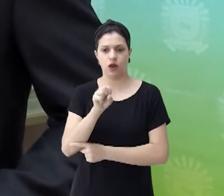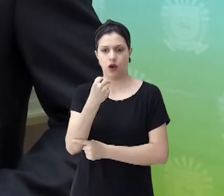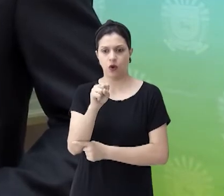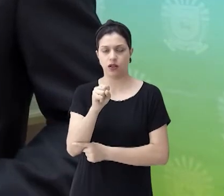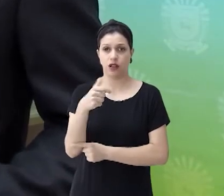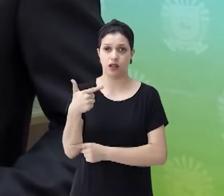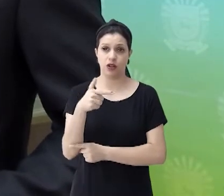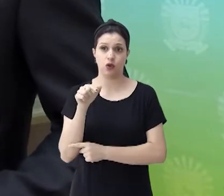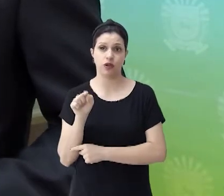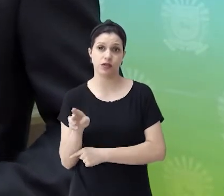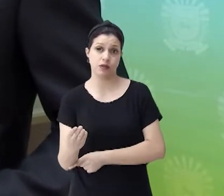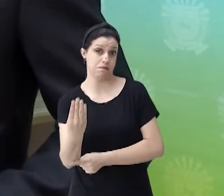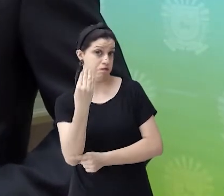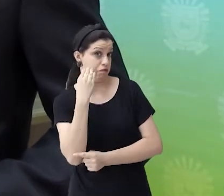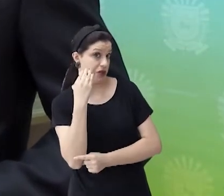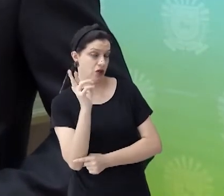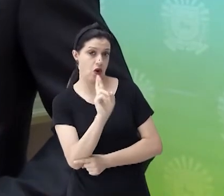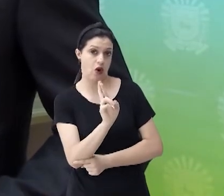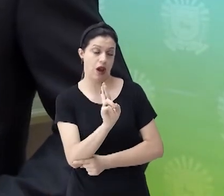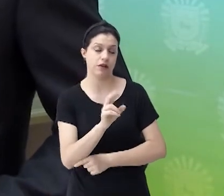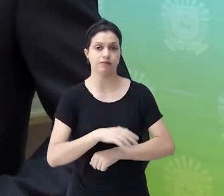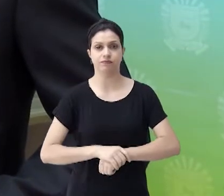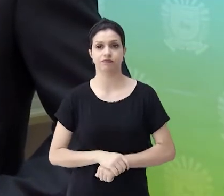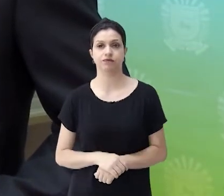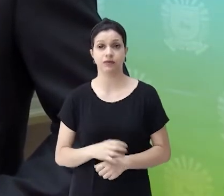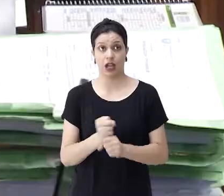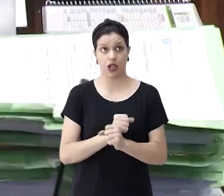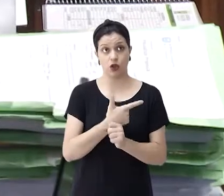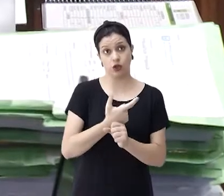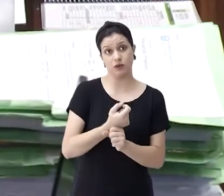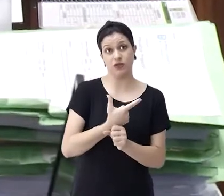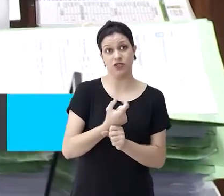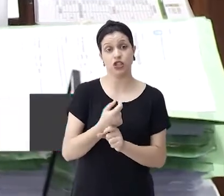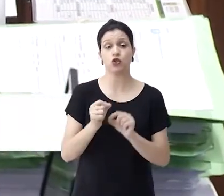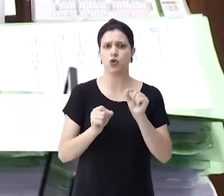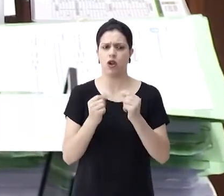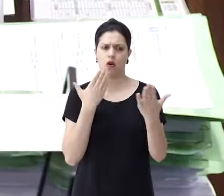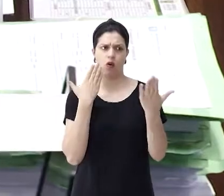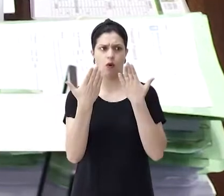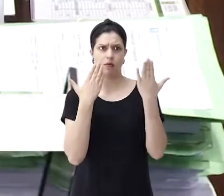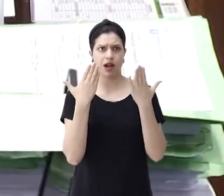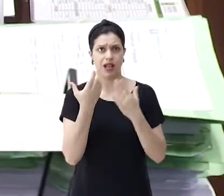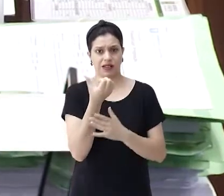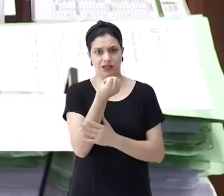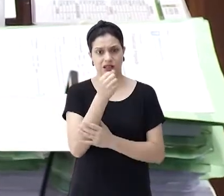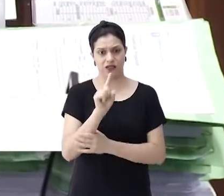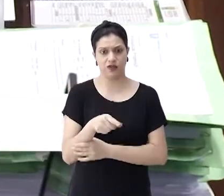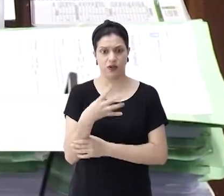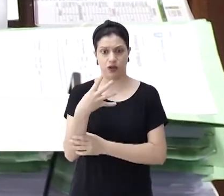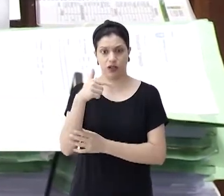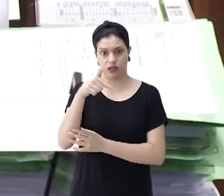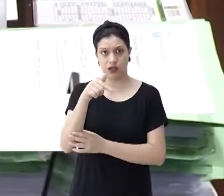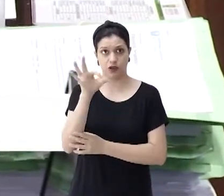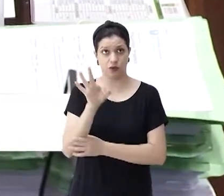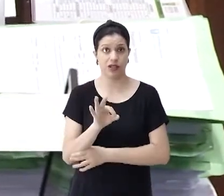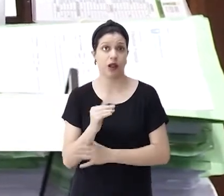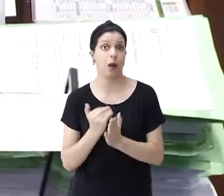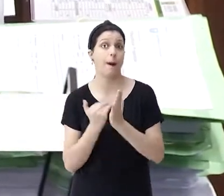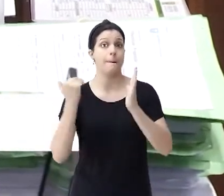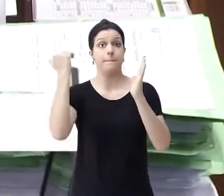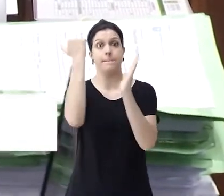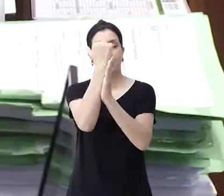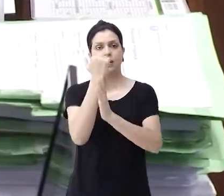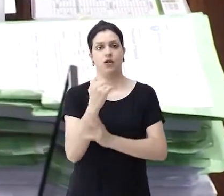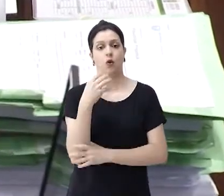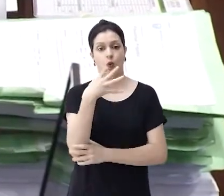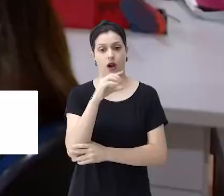e despesas de 16,82 bilhões de reais. Em relação a 2020, o orçamento será 6,47%